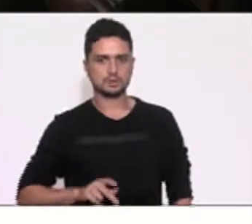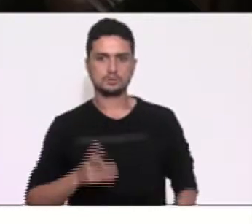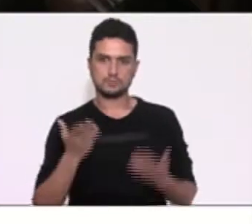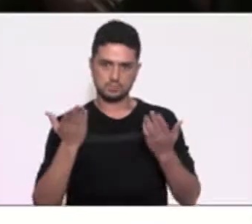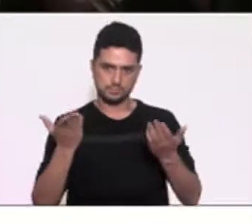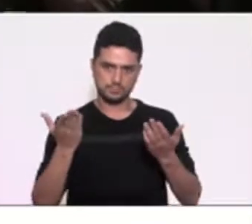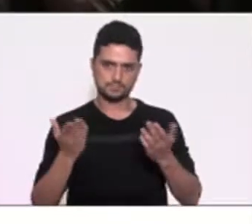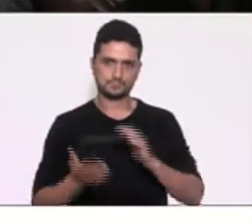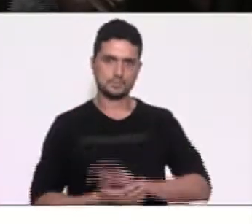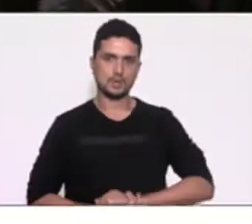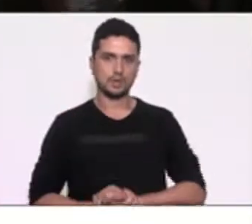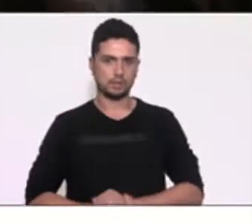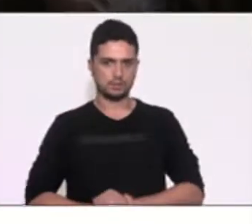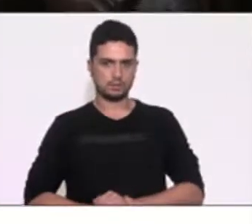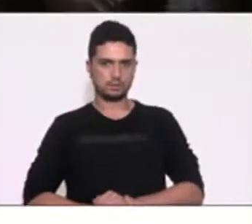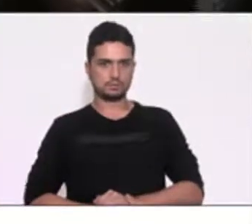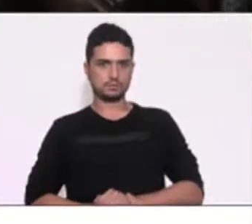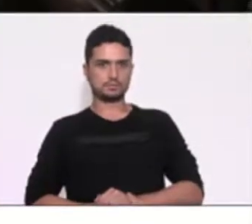presidente,